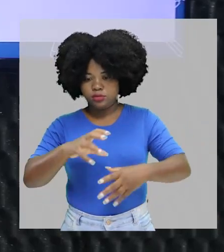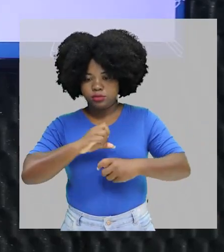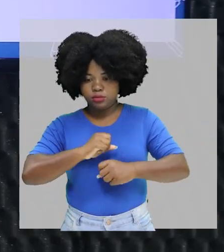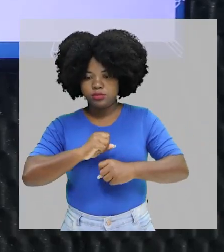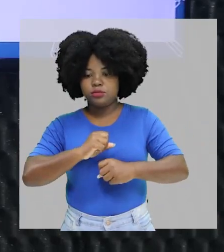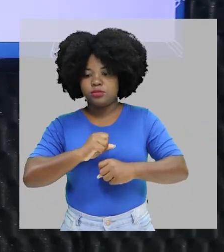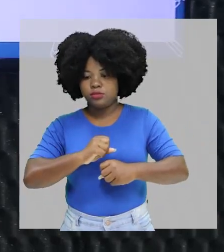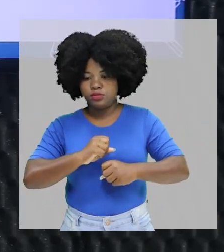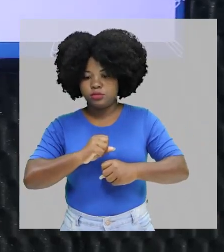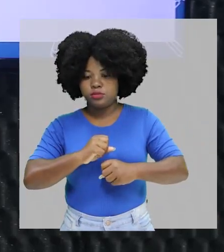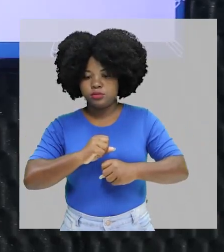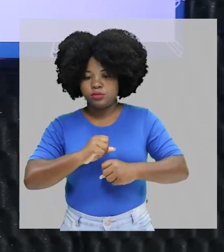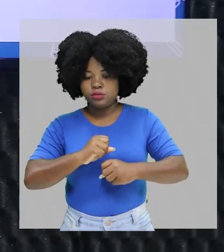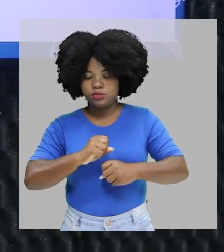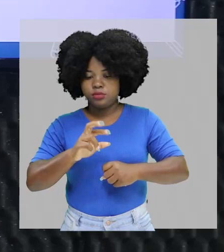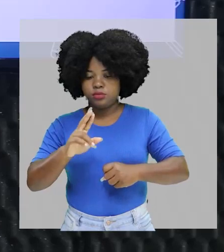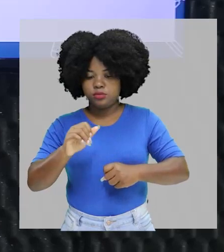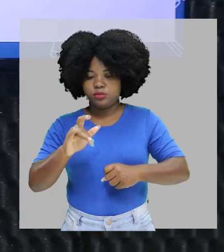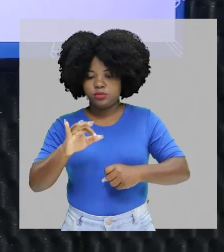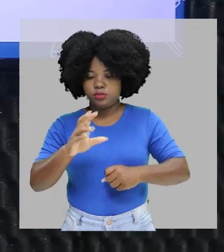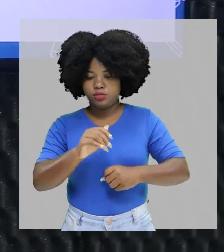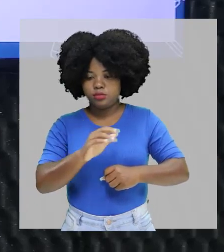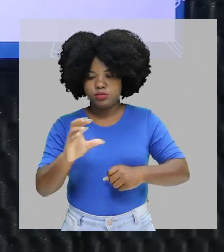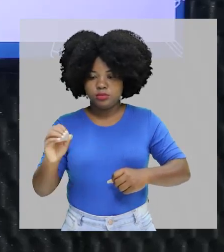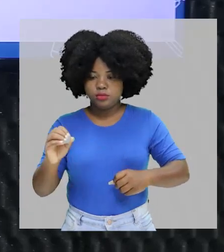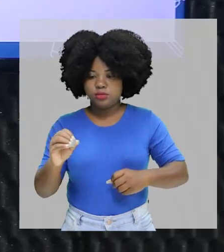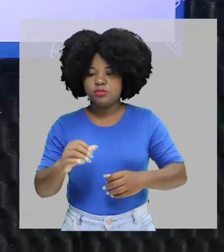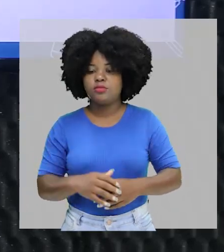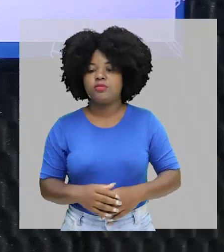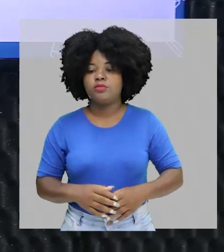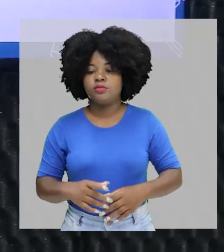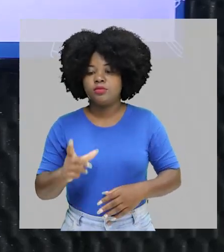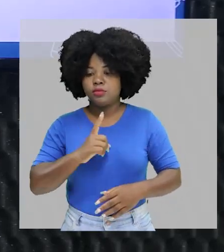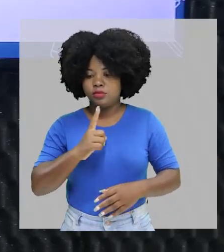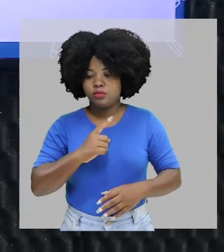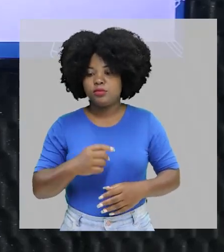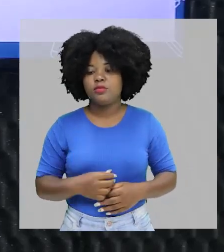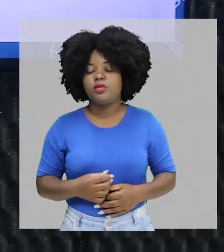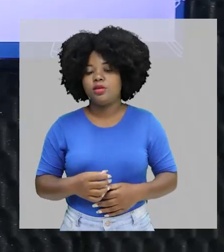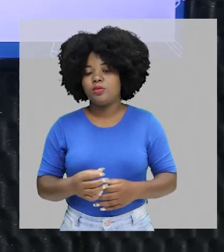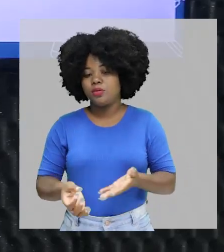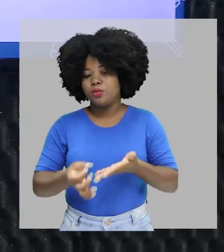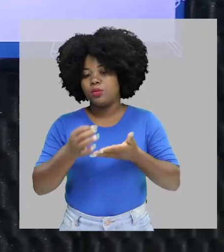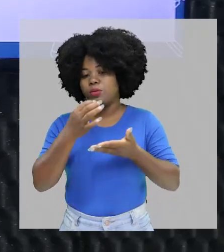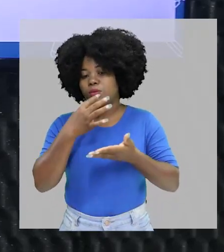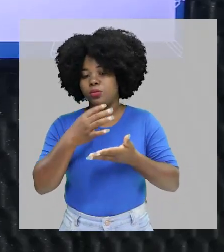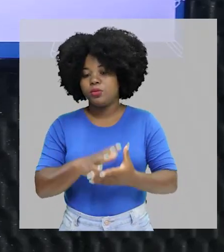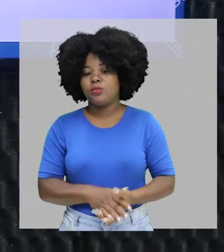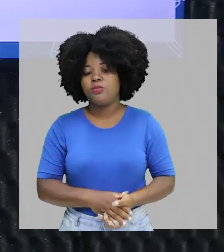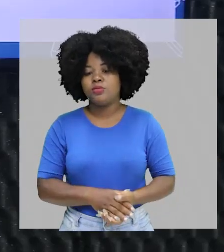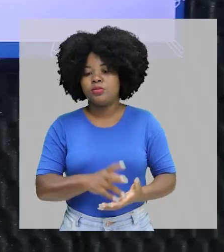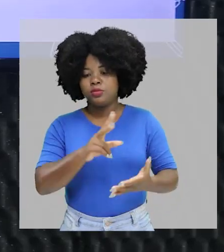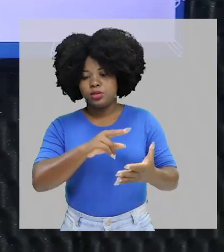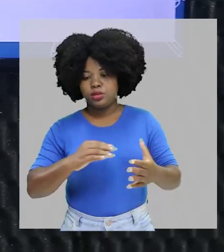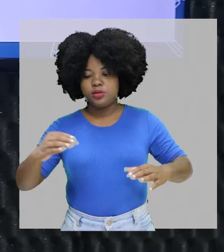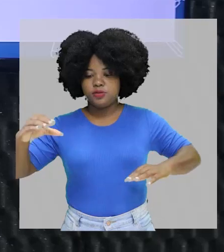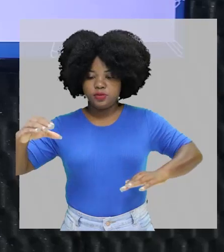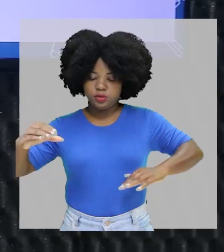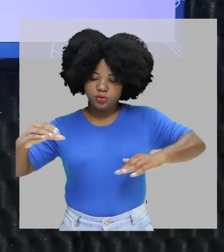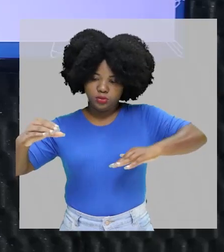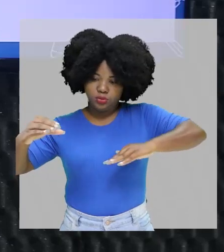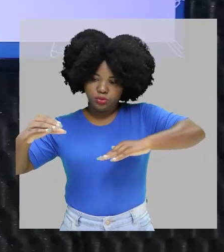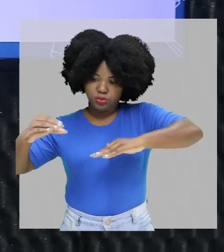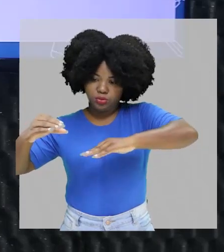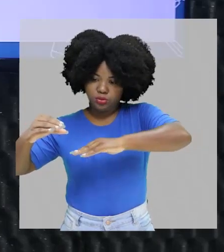órgão, ok? Que o radiofármaco está depositado. Através da leitura feita pelo equipamento,